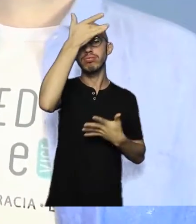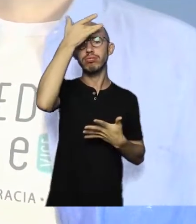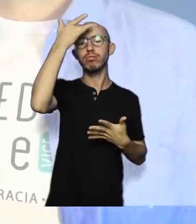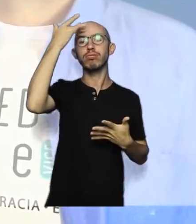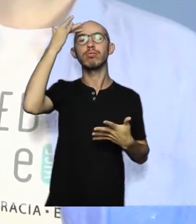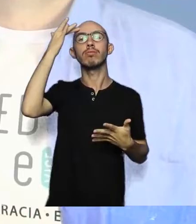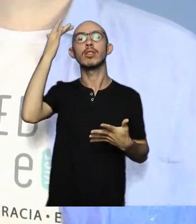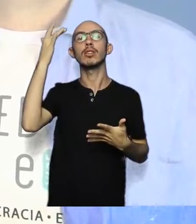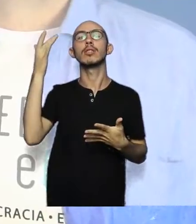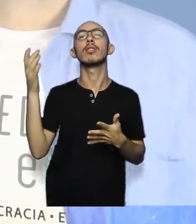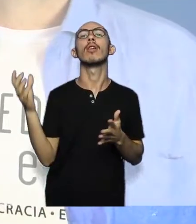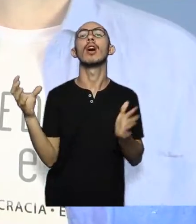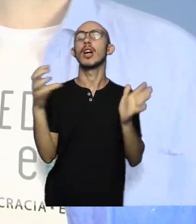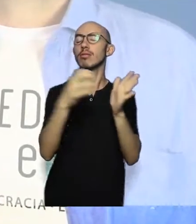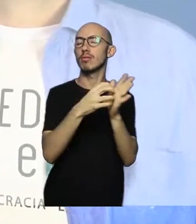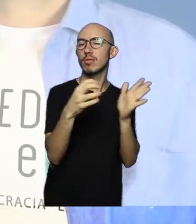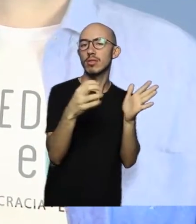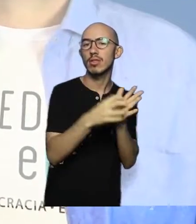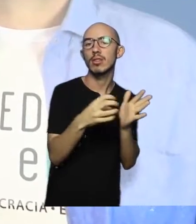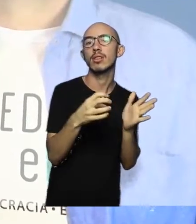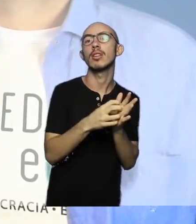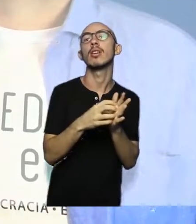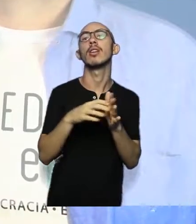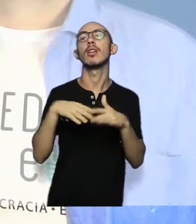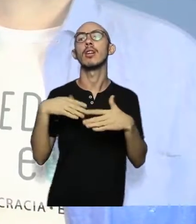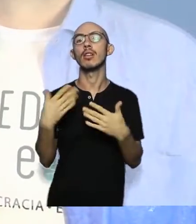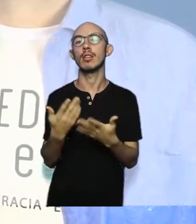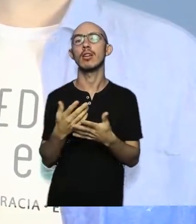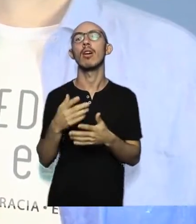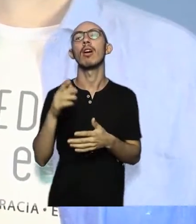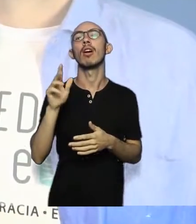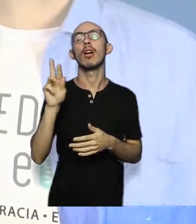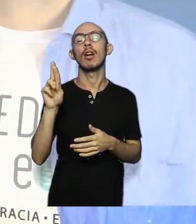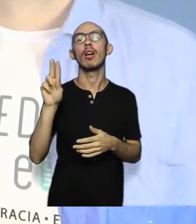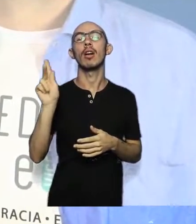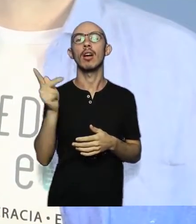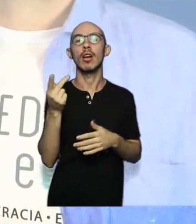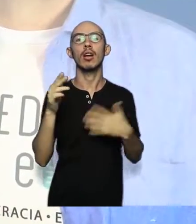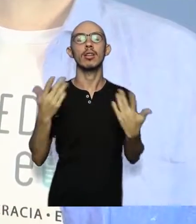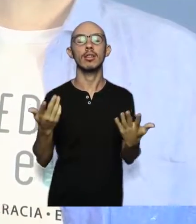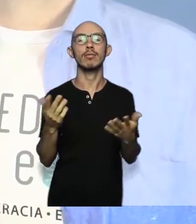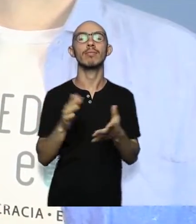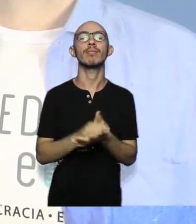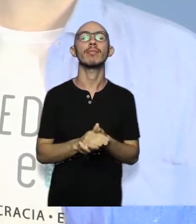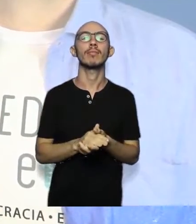política de gestão de pessoas e qualidade de vida. Nós somos ao todo